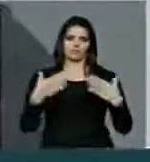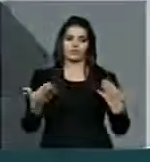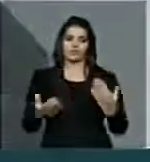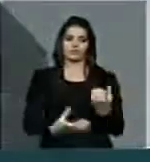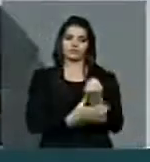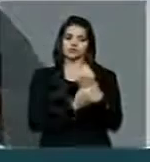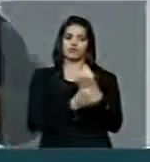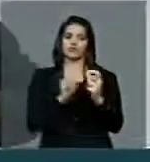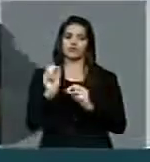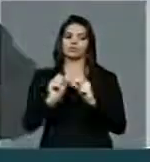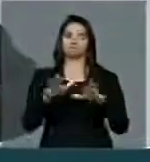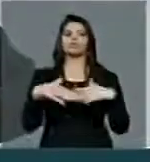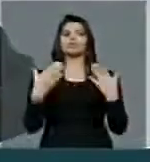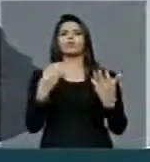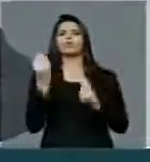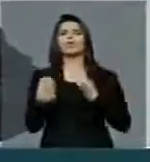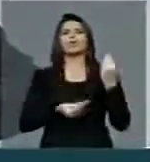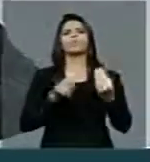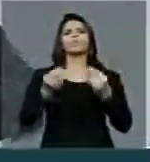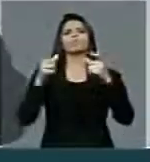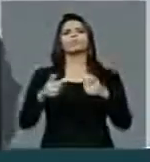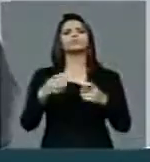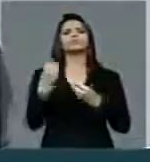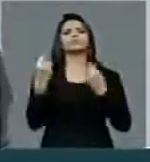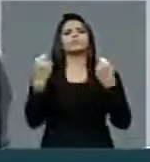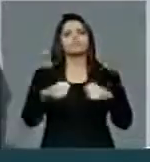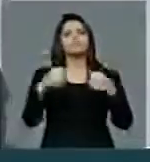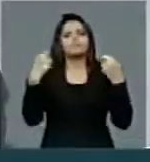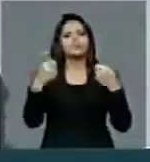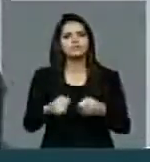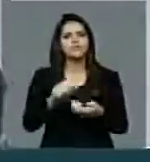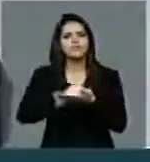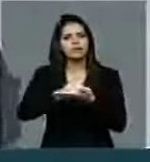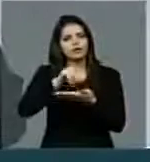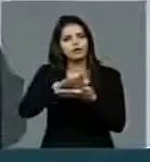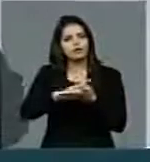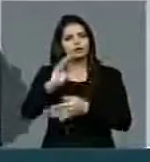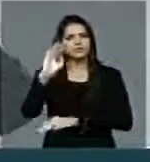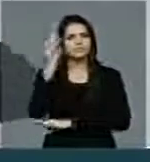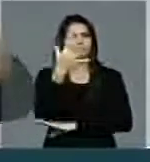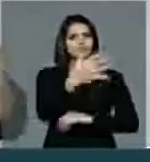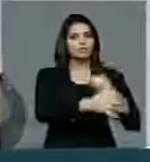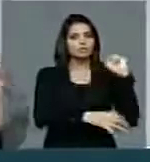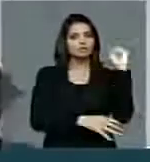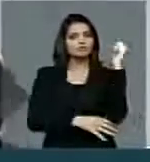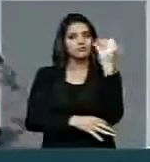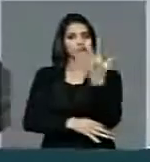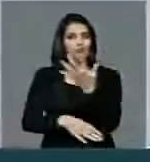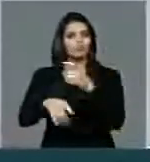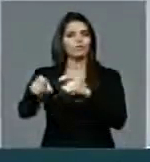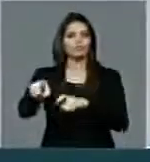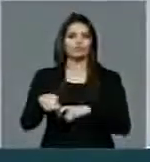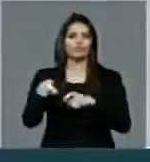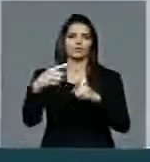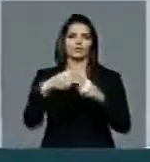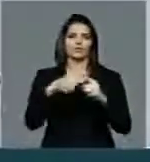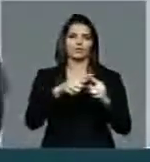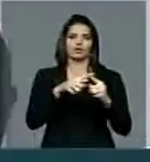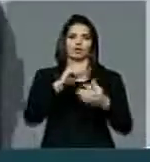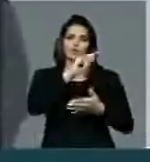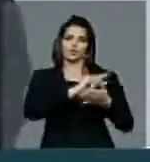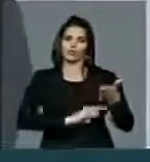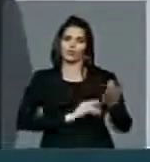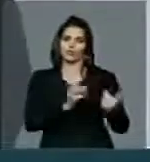assegurar quais são as condições necessárias, a partir do cadastro ambiental rural, que, eventualmente, uma transferência de propriedade